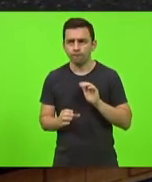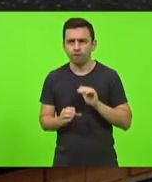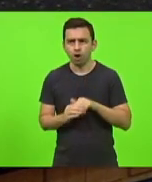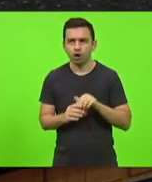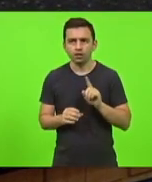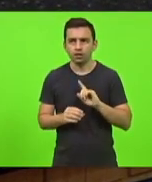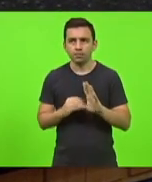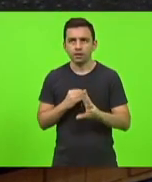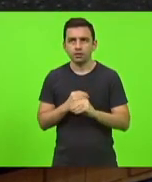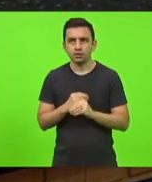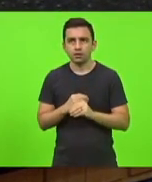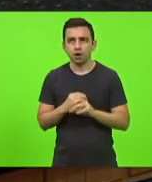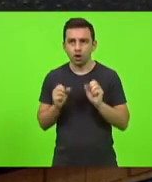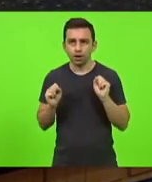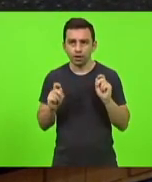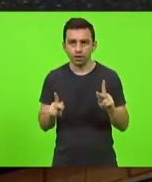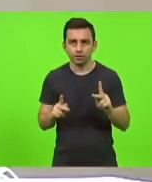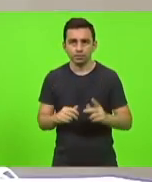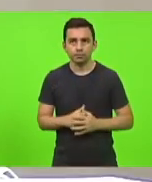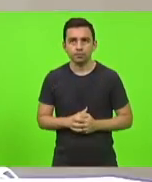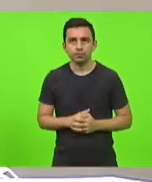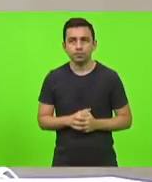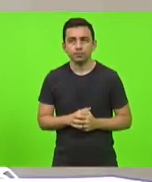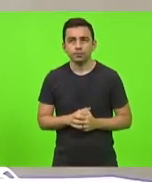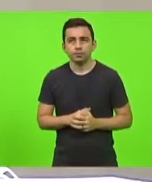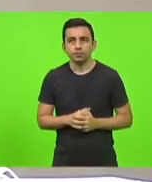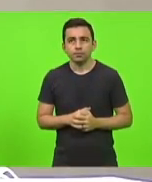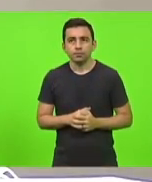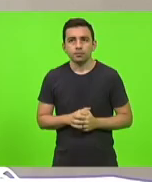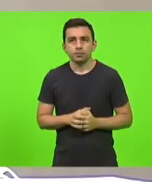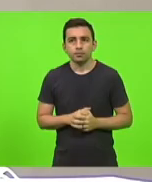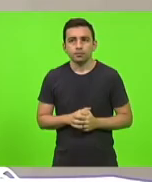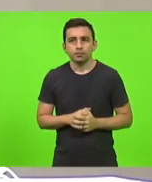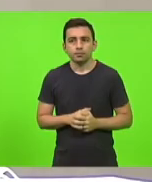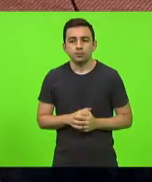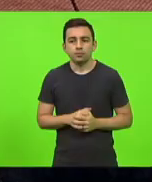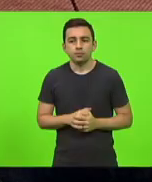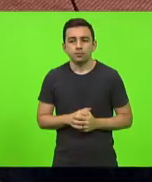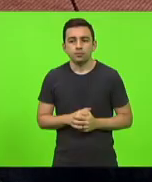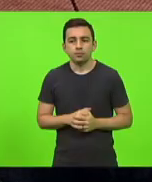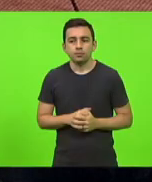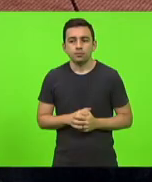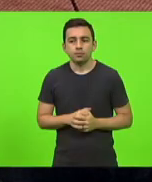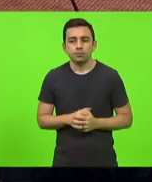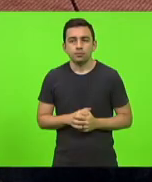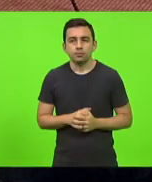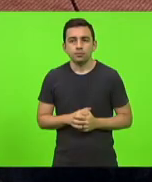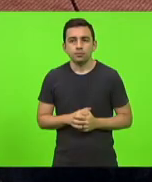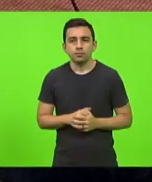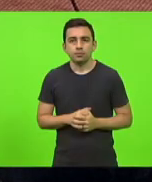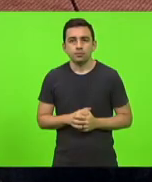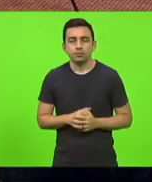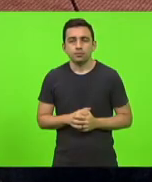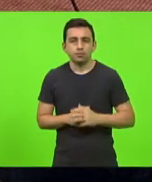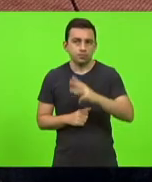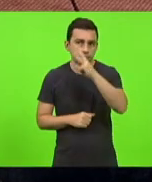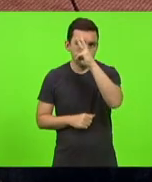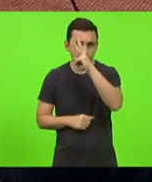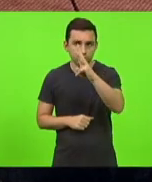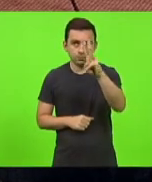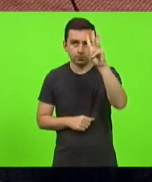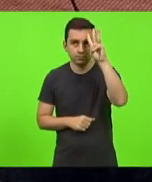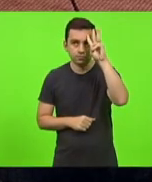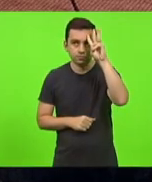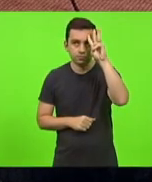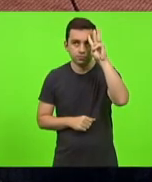projeto se extingue pelo voto. Tem emendas, se não tiver projeto? Presidente. Deputado Vonney Weber. Para fazer com que os